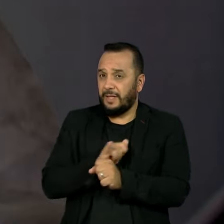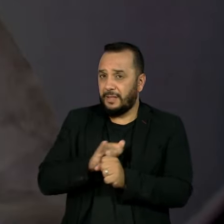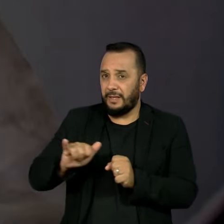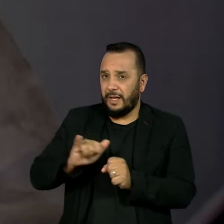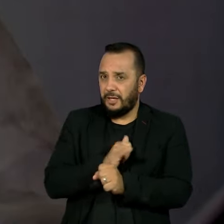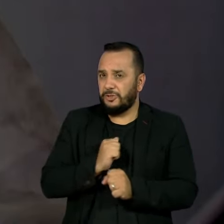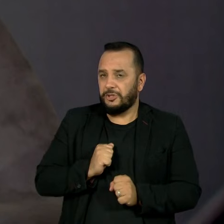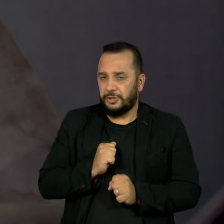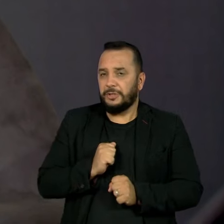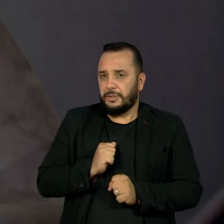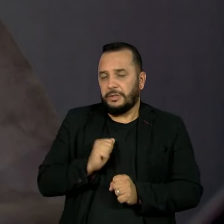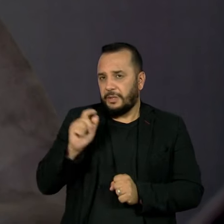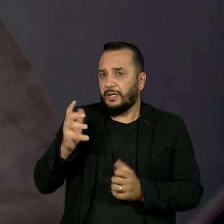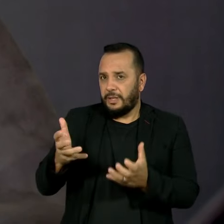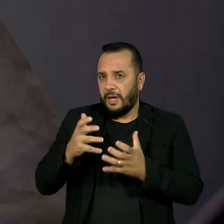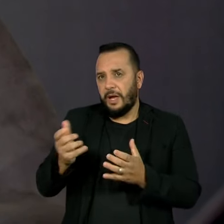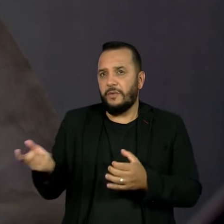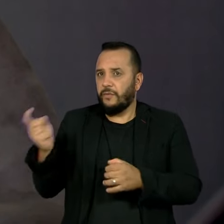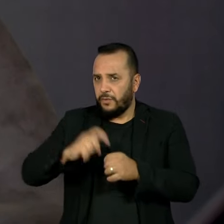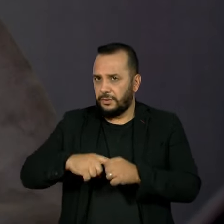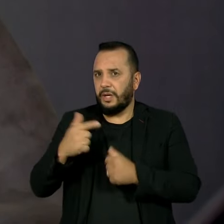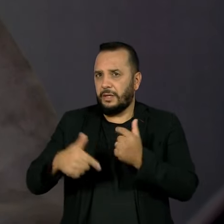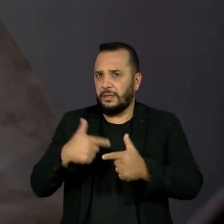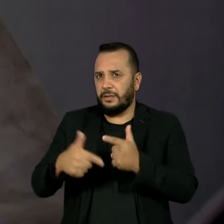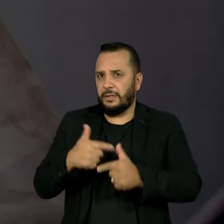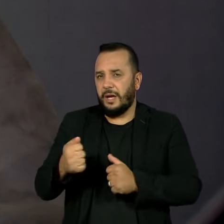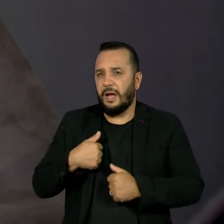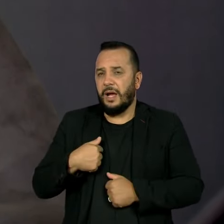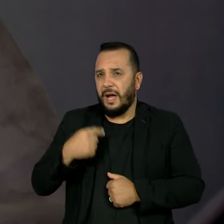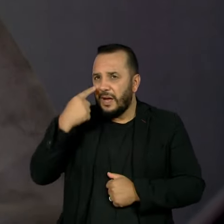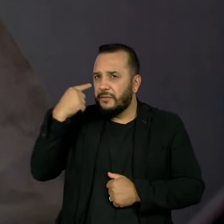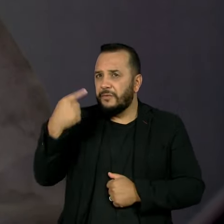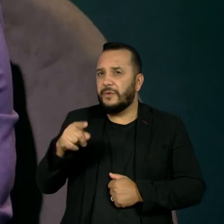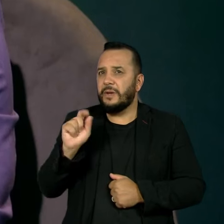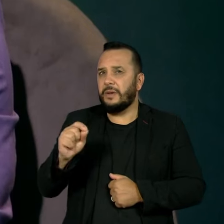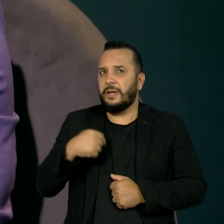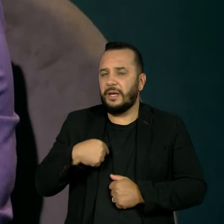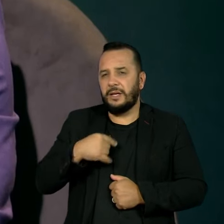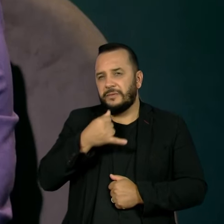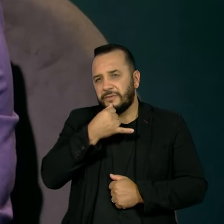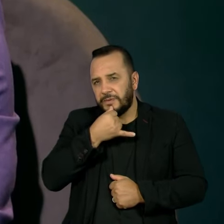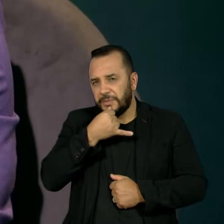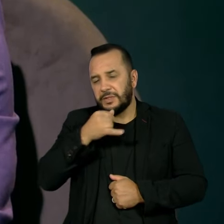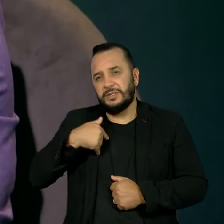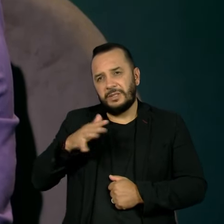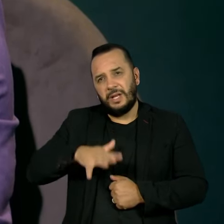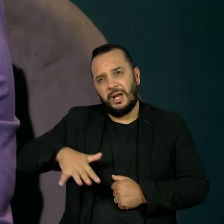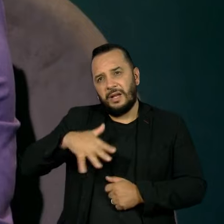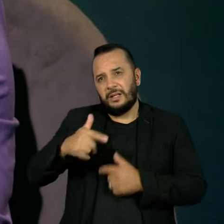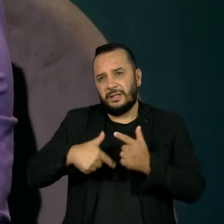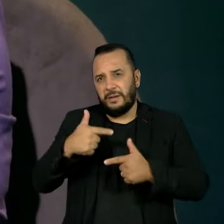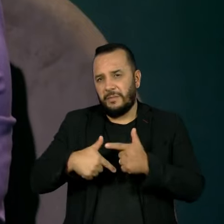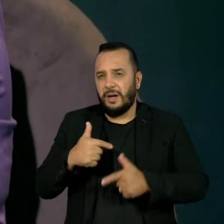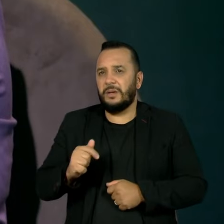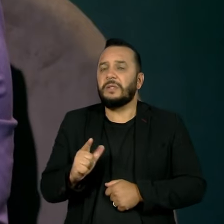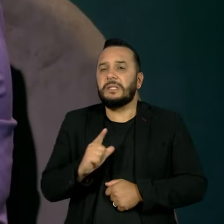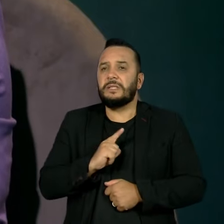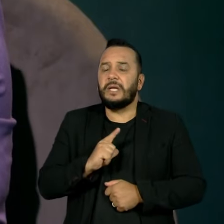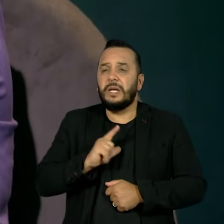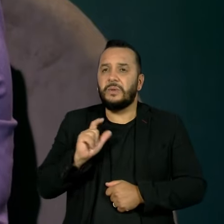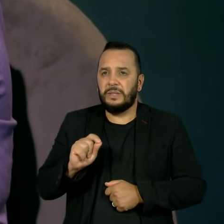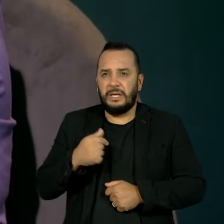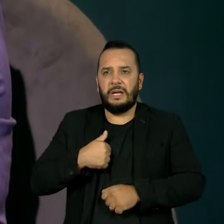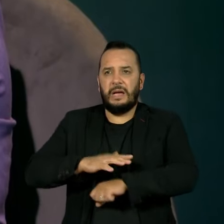a recolocação profissional. E aí, como ele vê que, infelizmente, o mercado de trabalho ainda tem muito essa questão